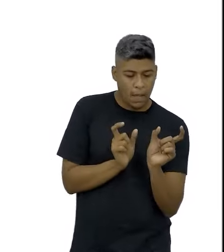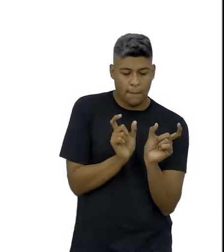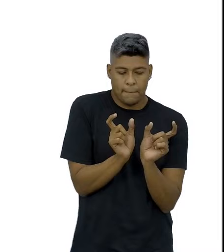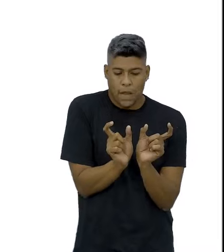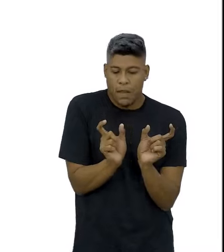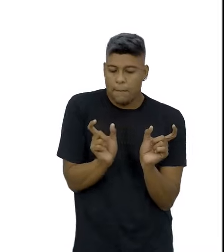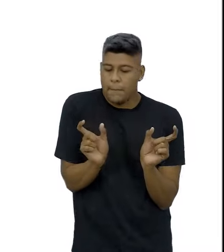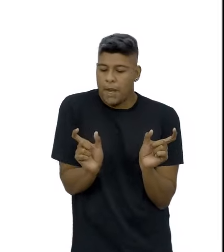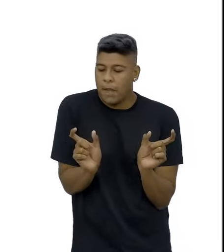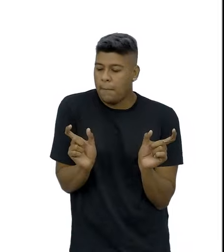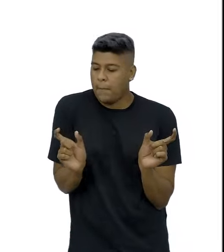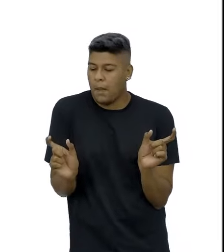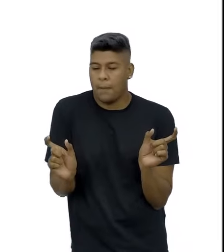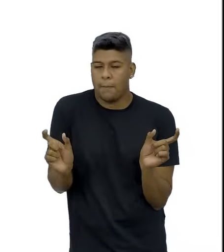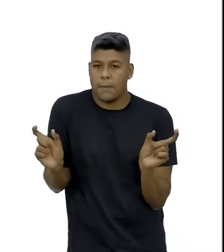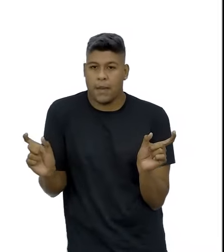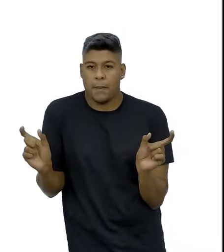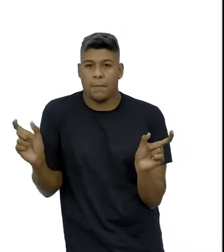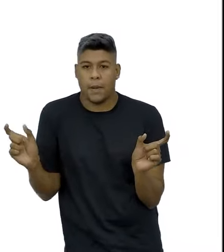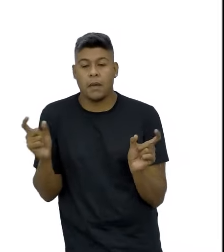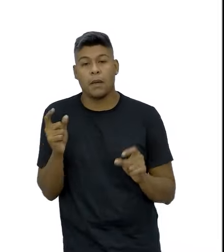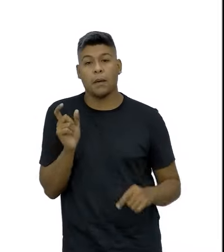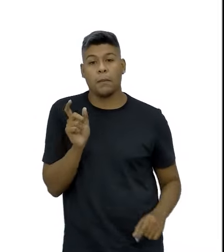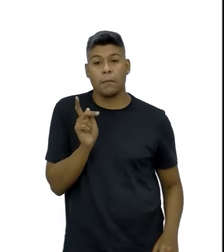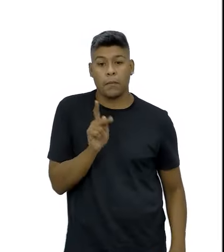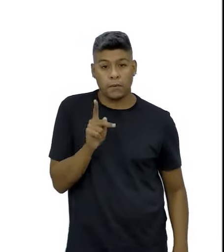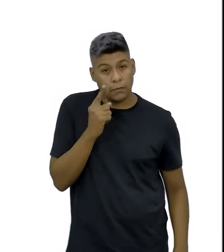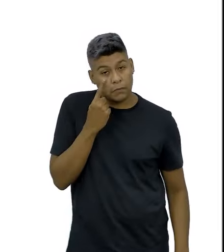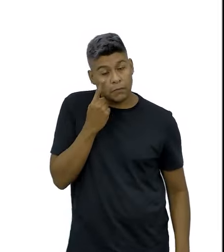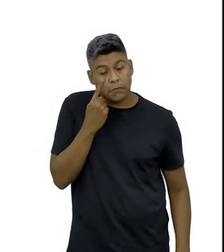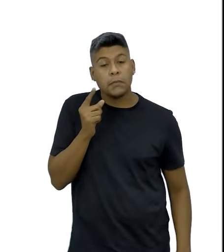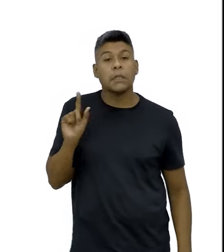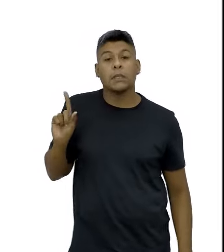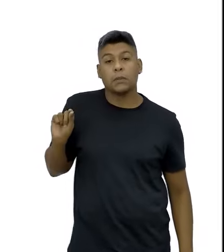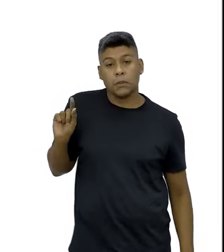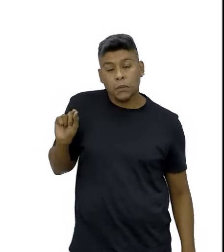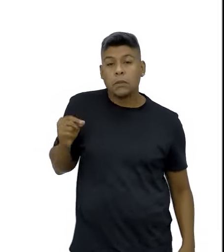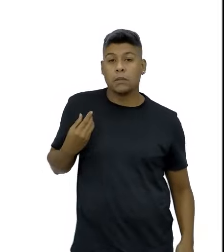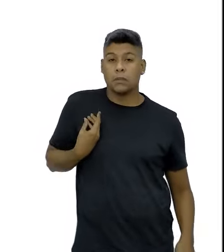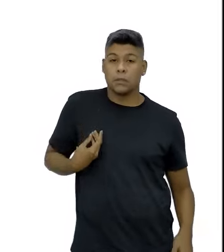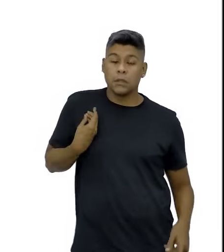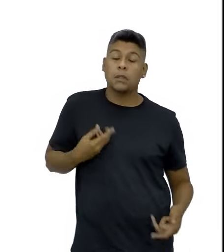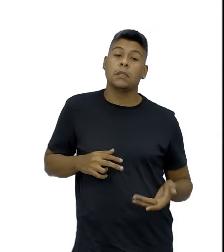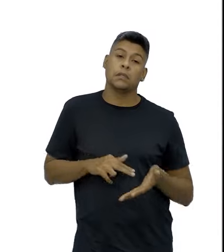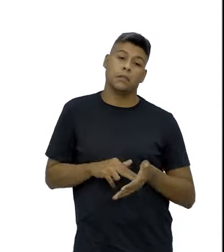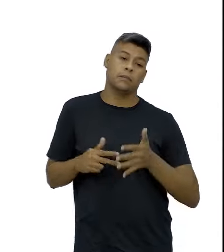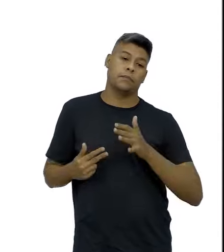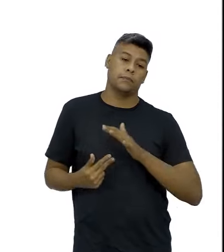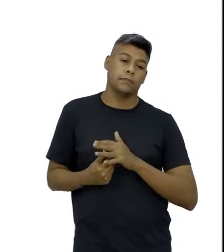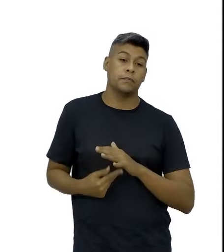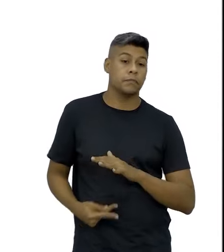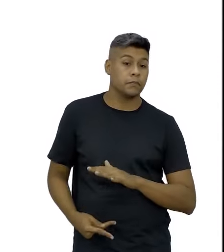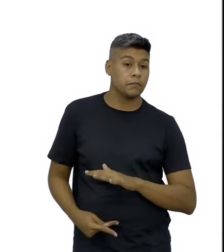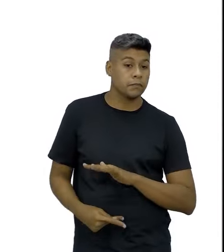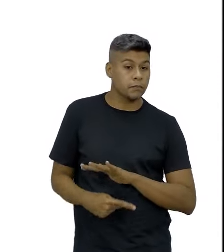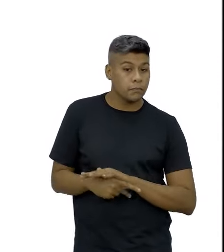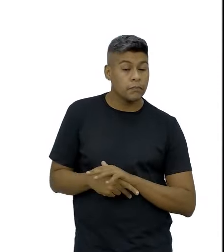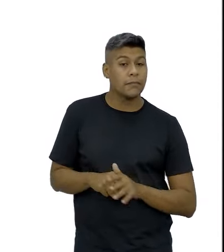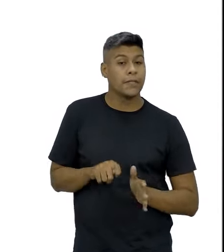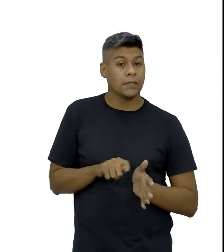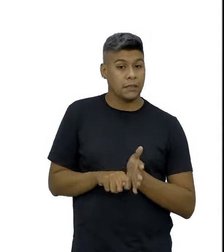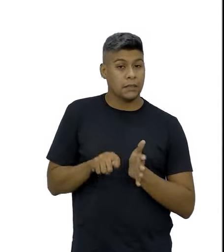que deixa, o professor está conferindo existência e significado a esse recurso que a